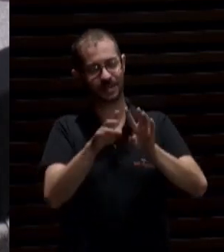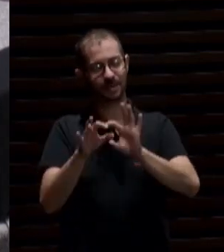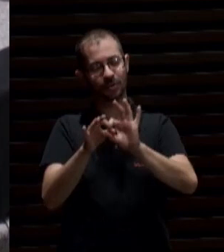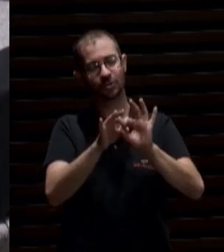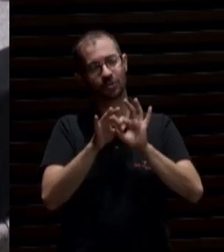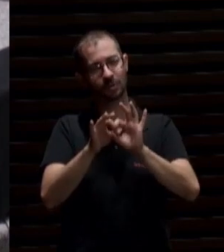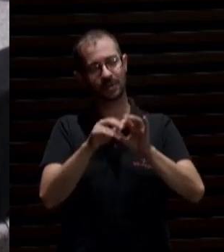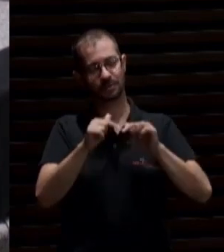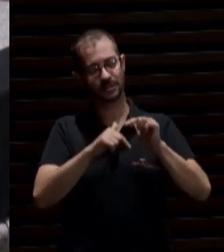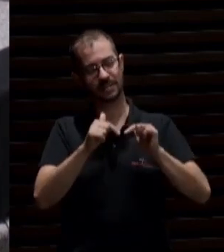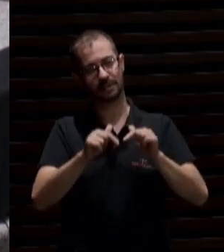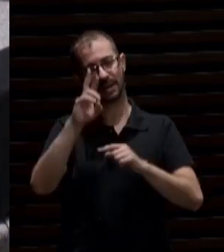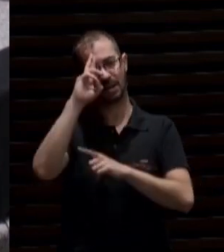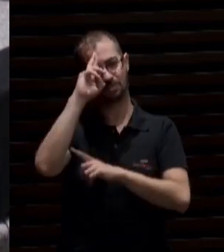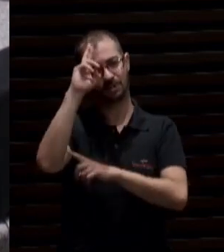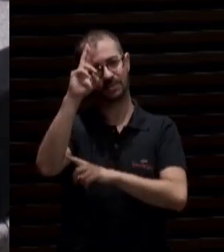pelo Senhor.